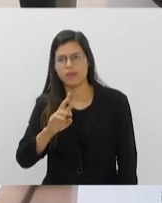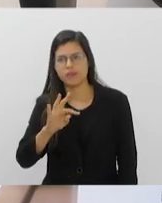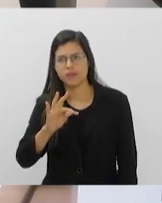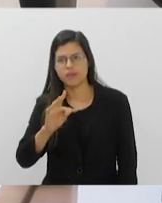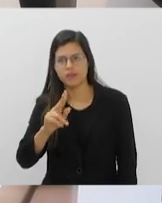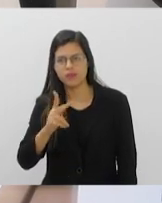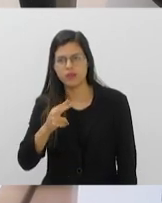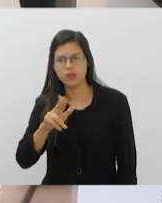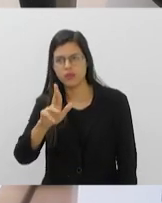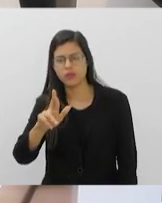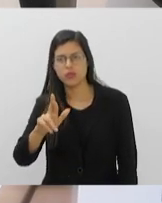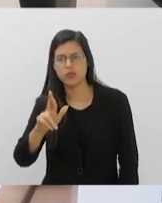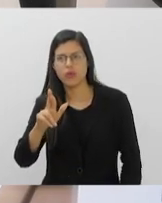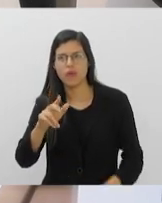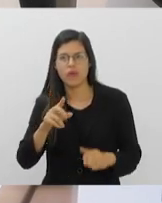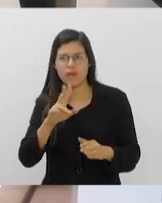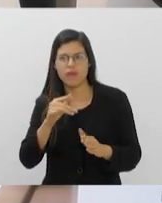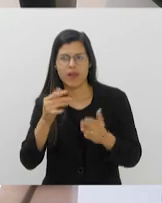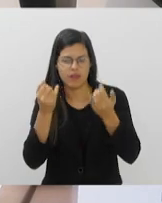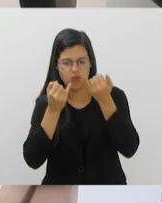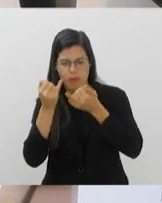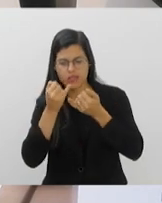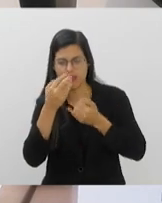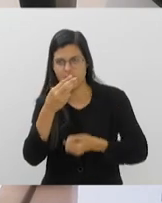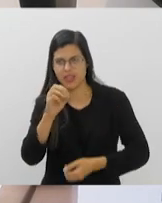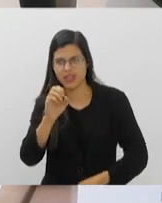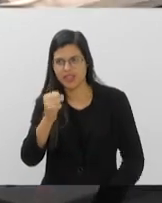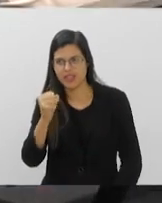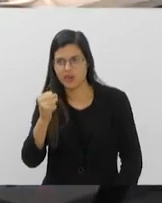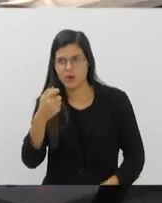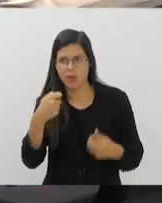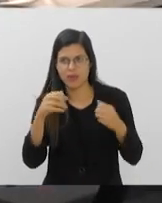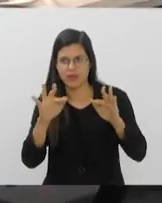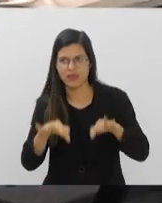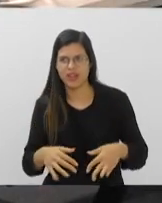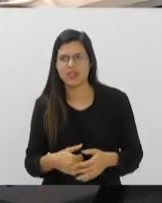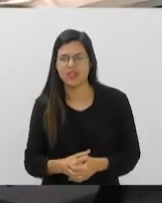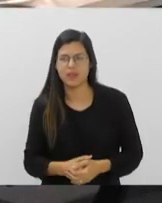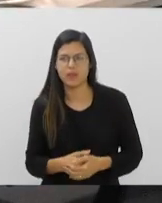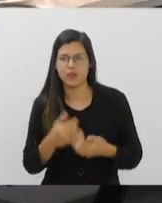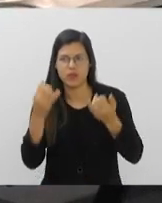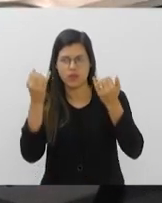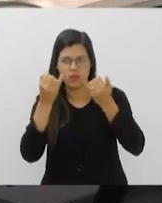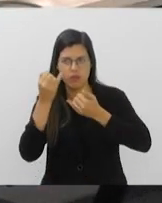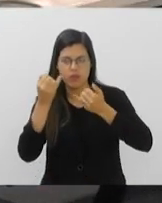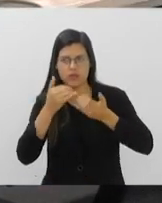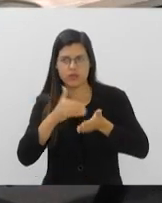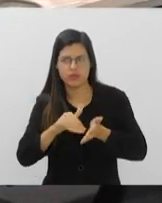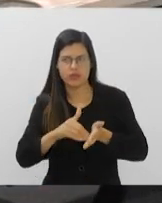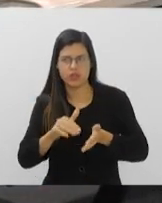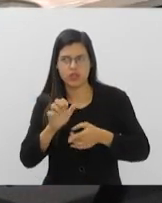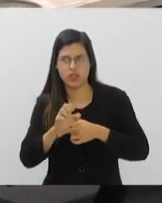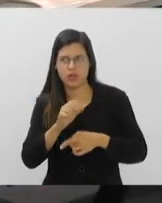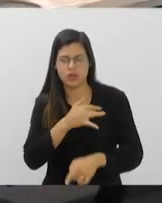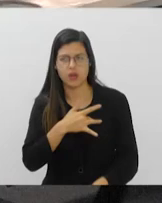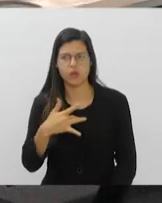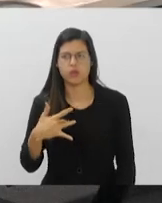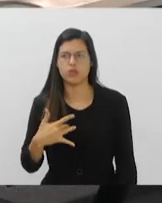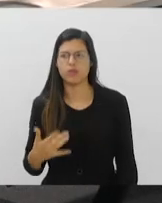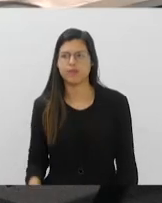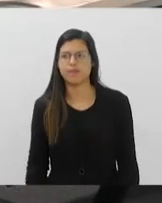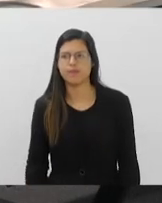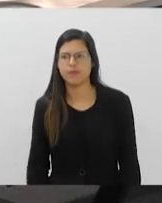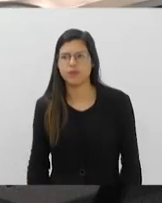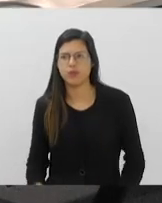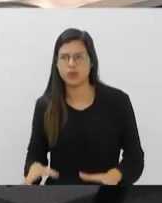um dado 30 segundos e eu preciso realmente encerrar informação aqui da secretaria de estado de saúde eh a